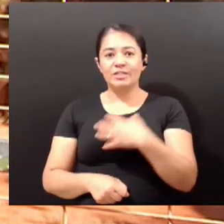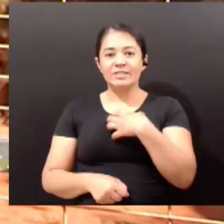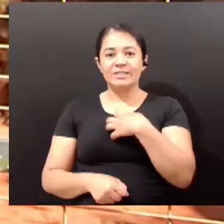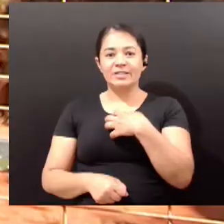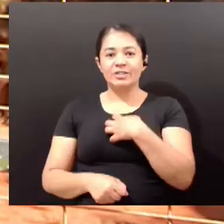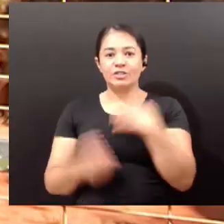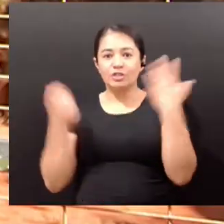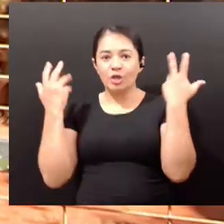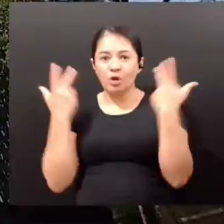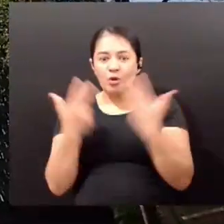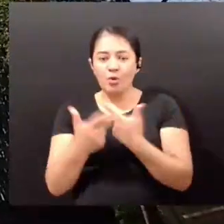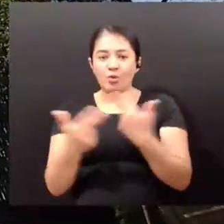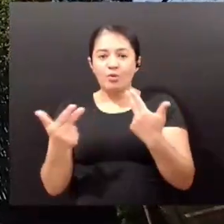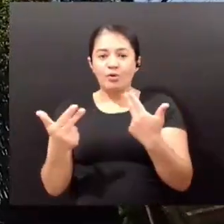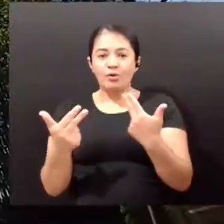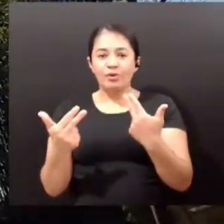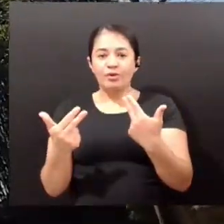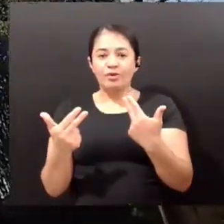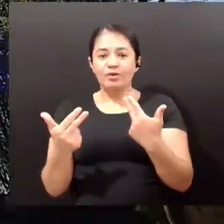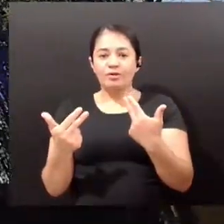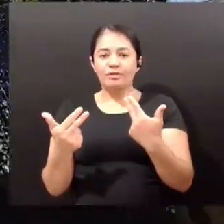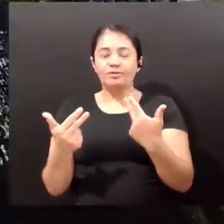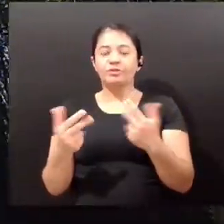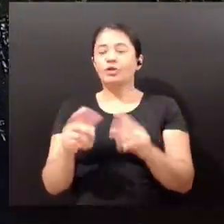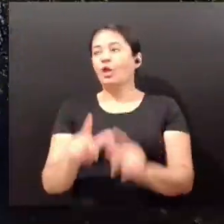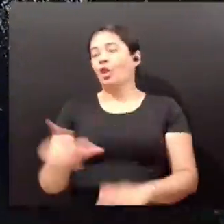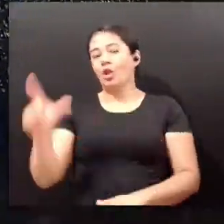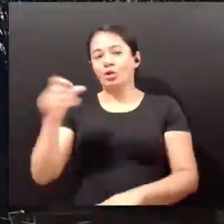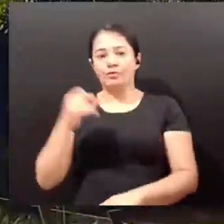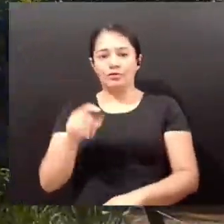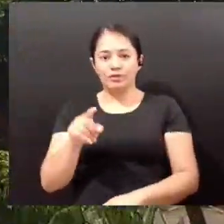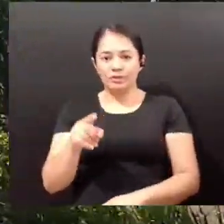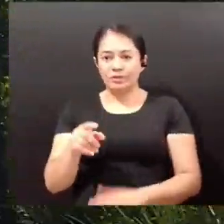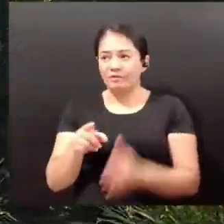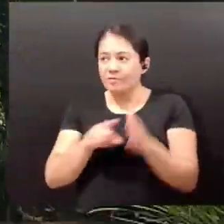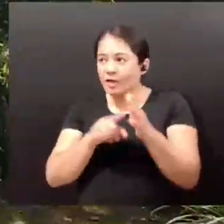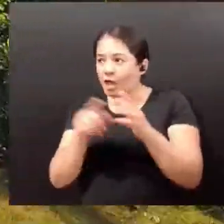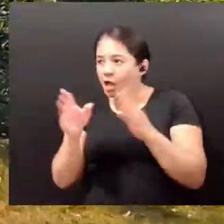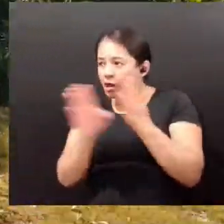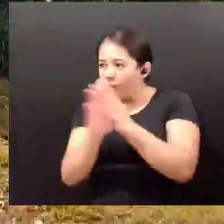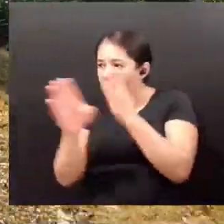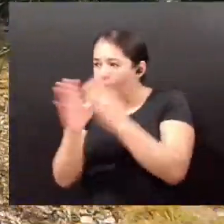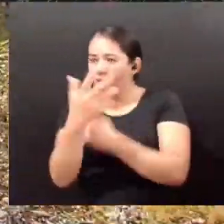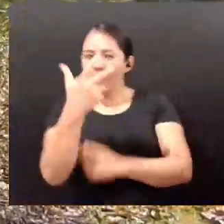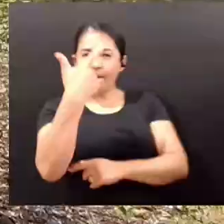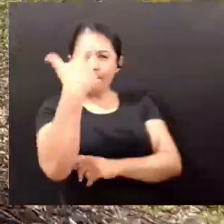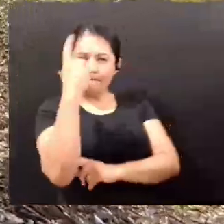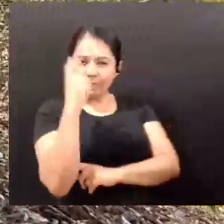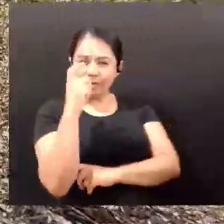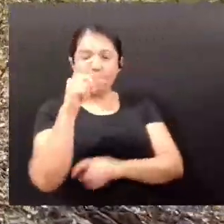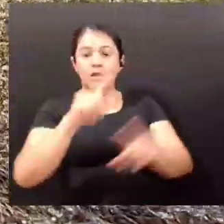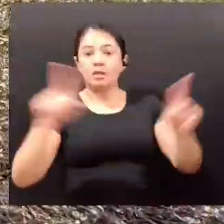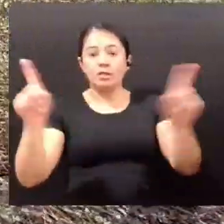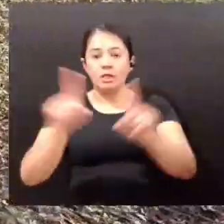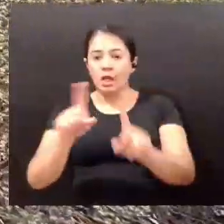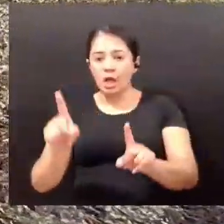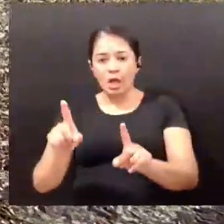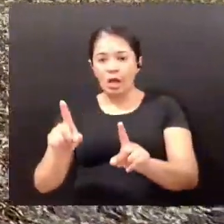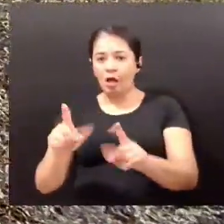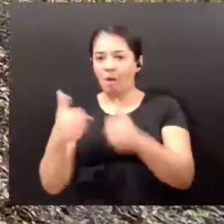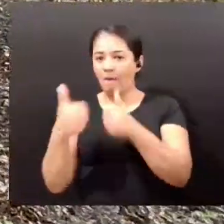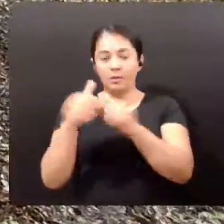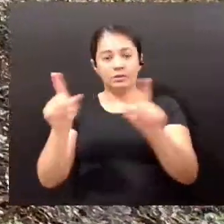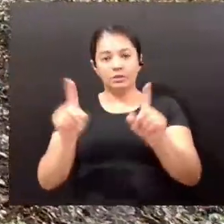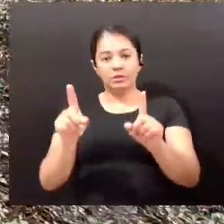não tem essa ocorrência, lógico, você não vai perseguir o bicho para tirar uma selfie, para tentar fazer uma foto mais de perto. Não,